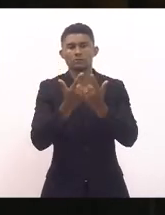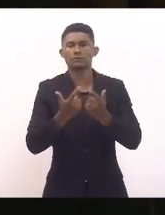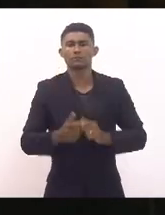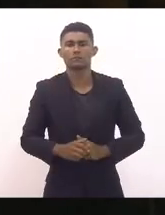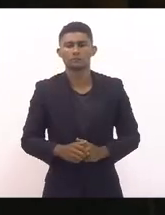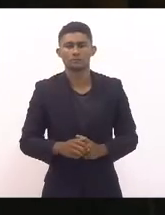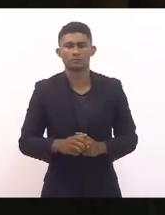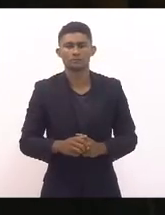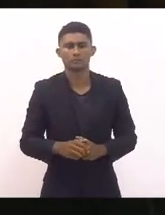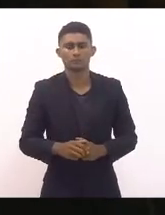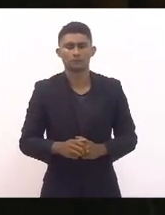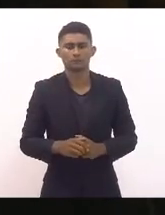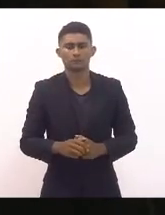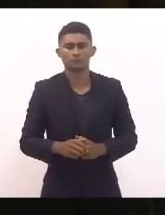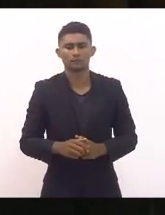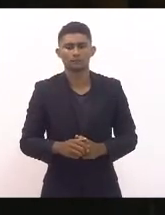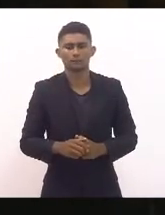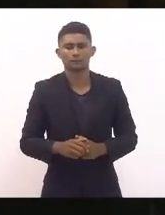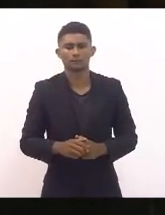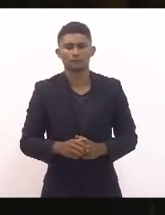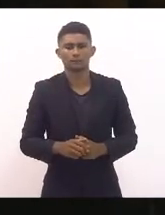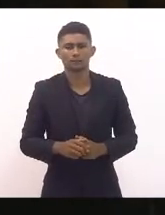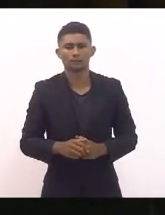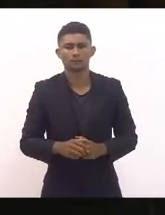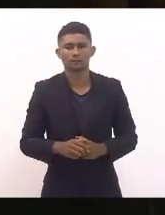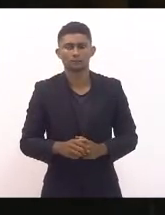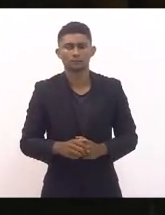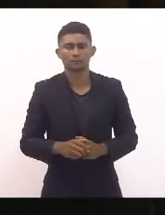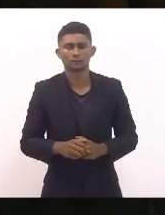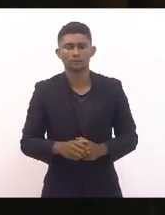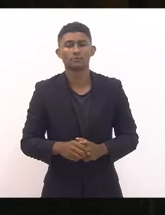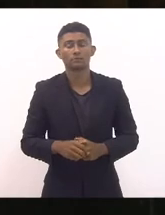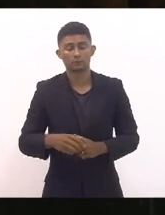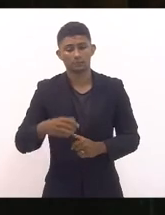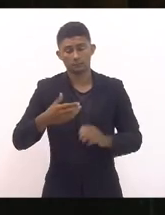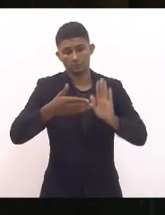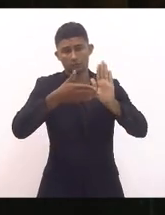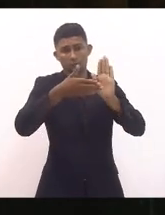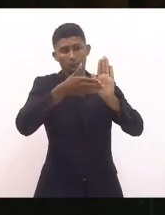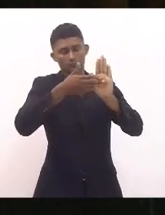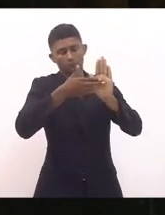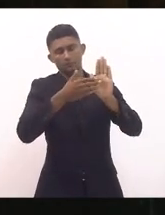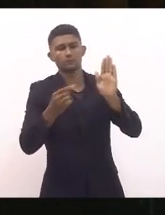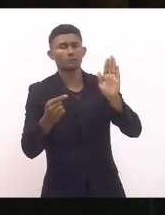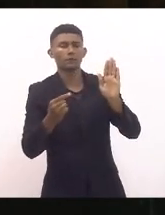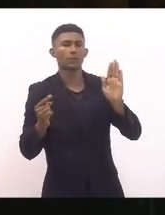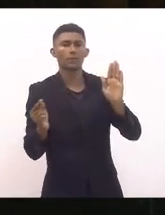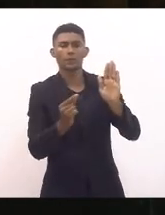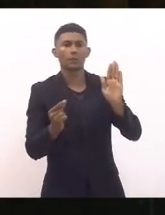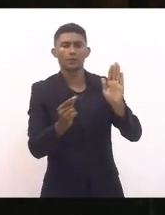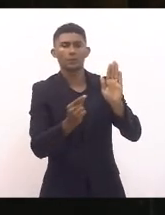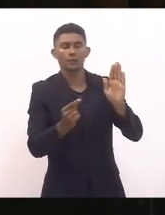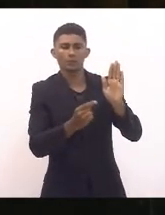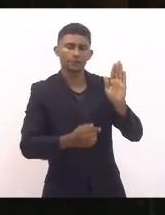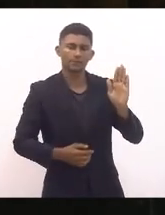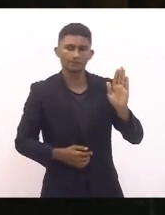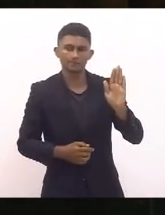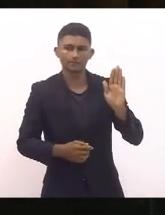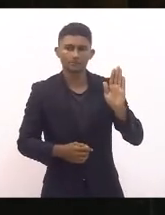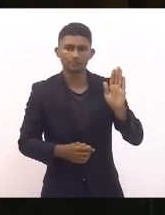aonde o que eu proponho neste projeto de lei é para